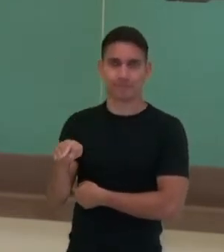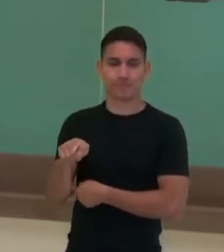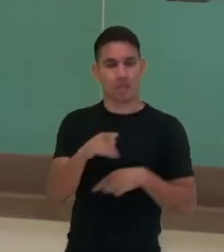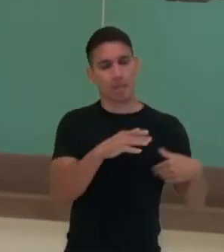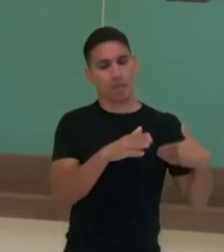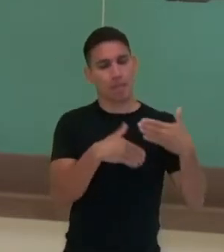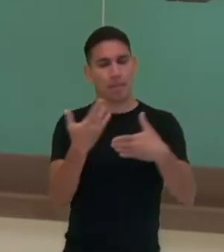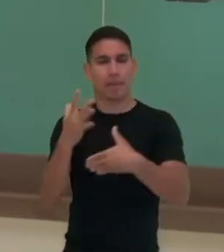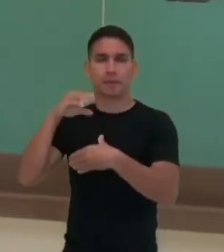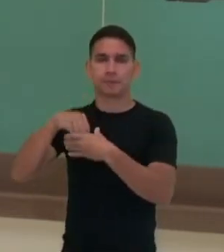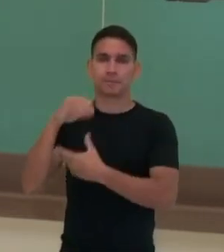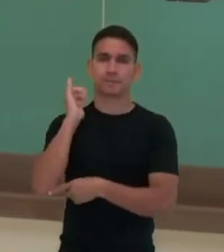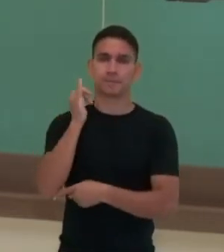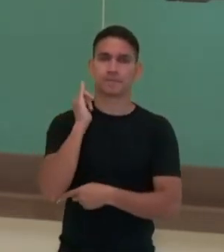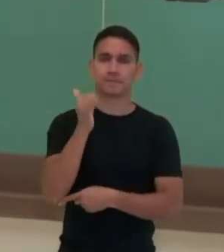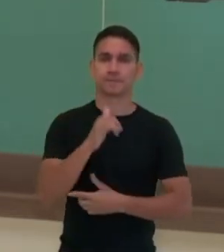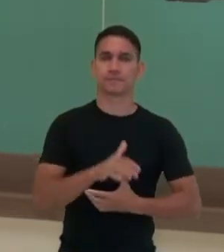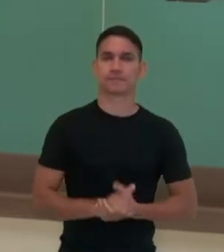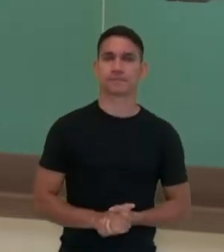dentro da narrativa.